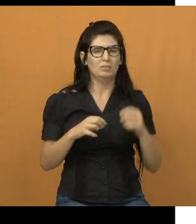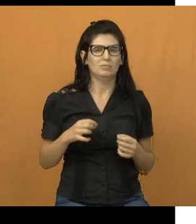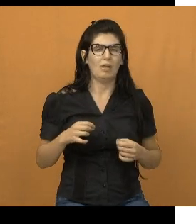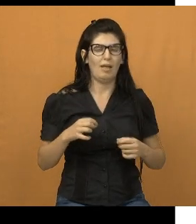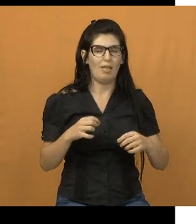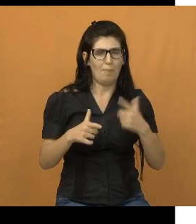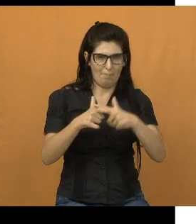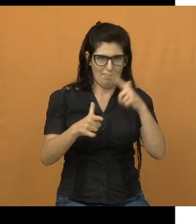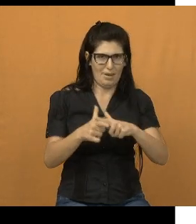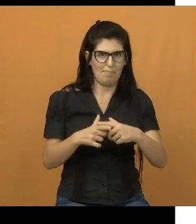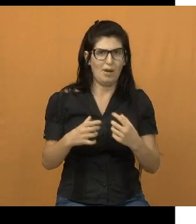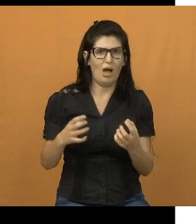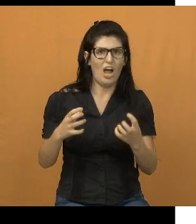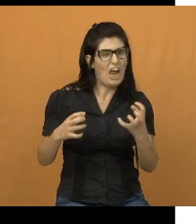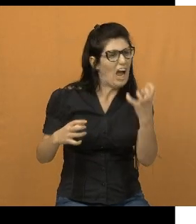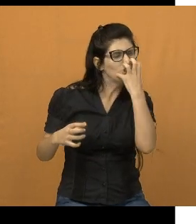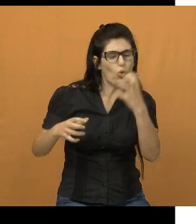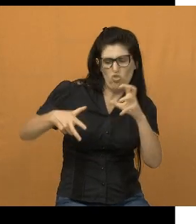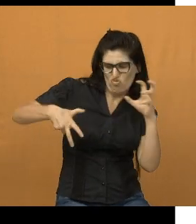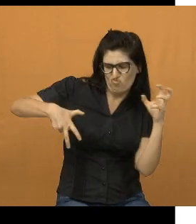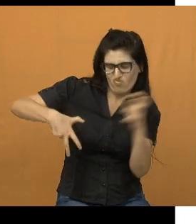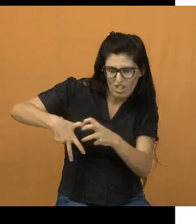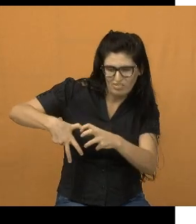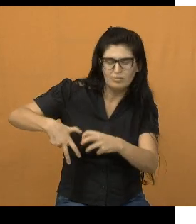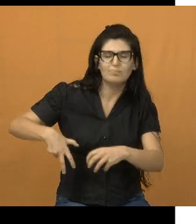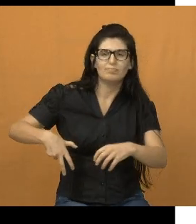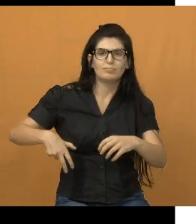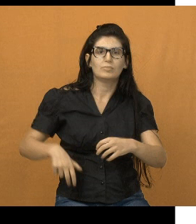de 2017 com